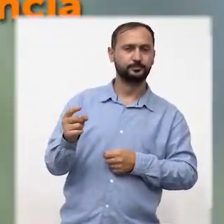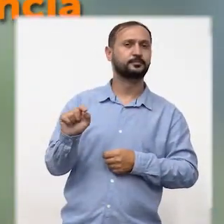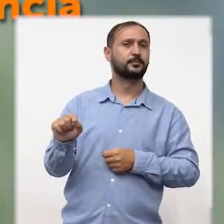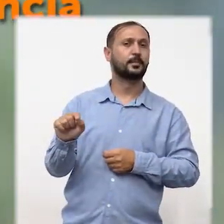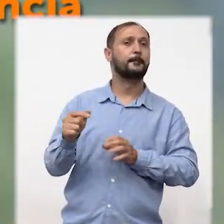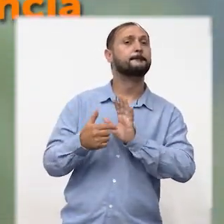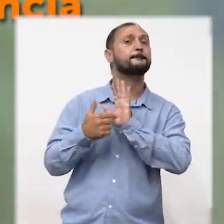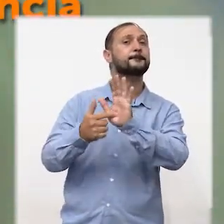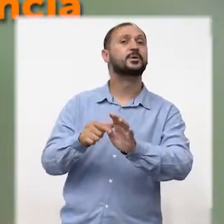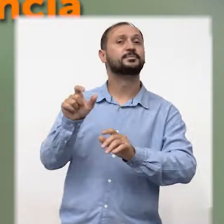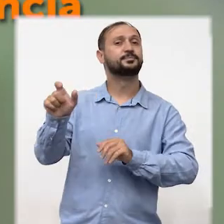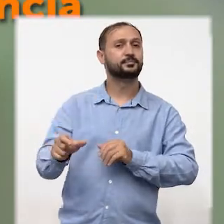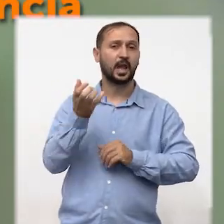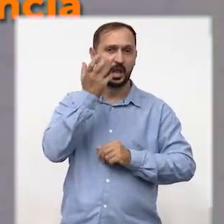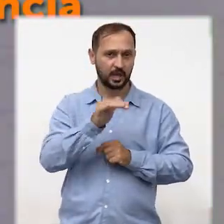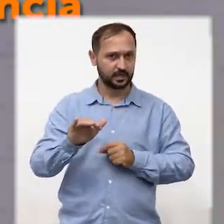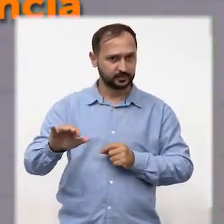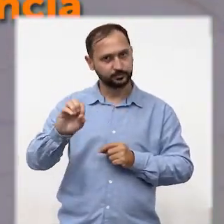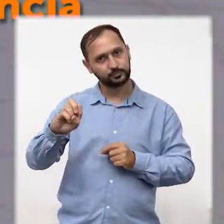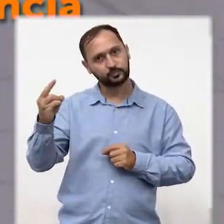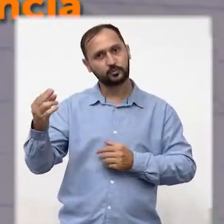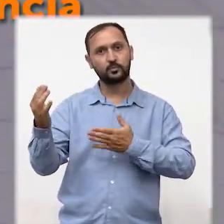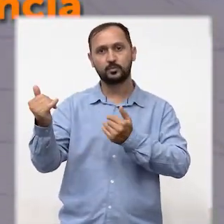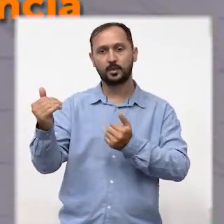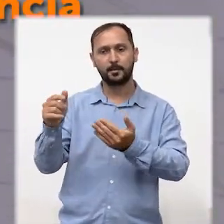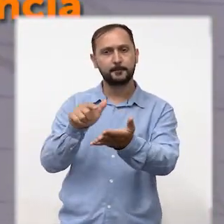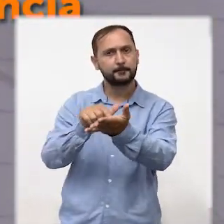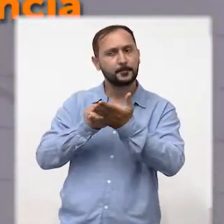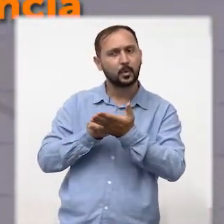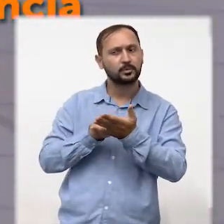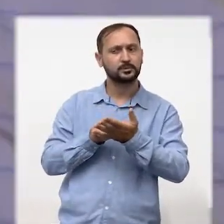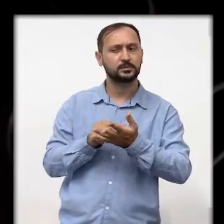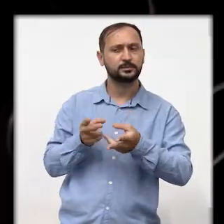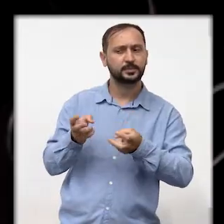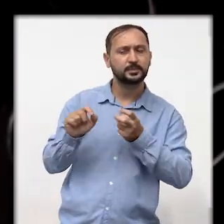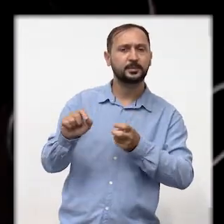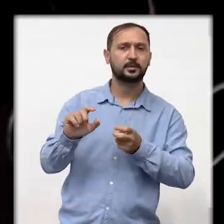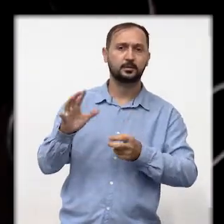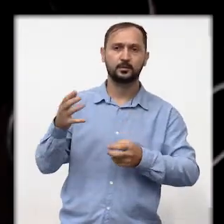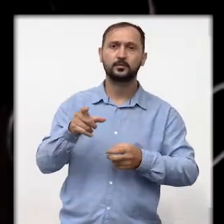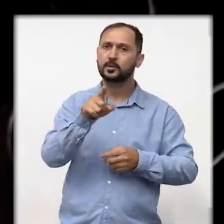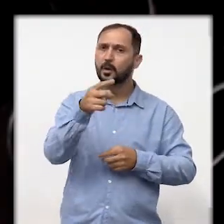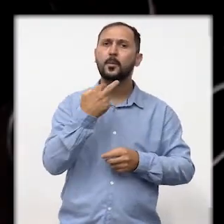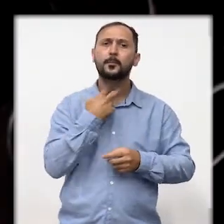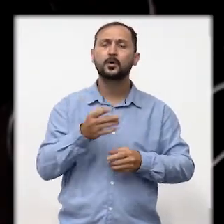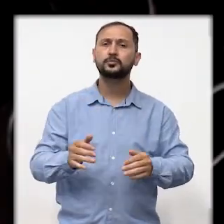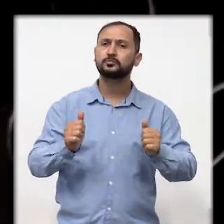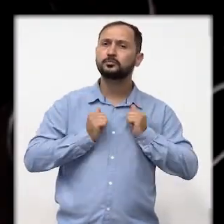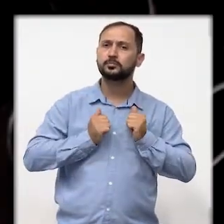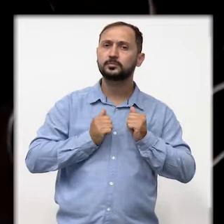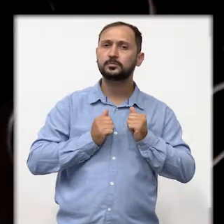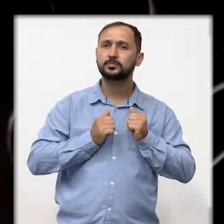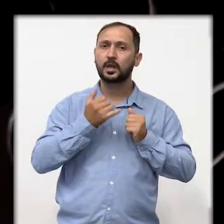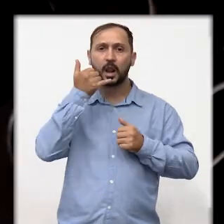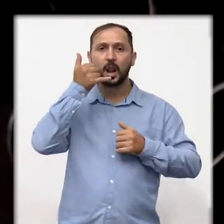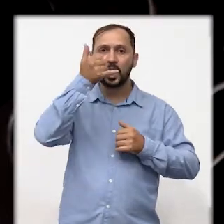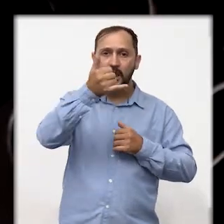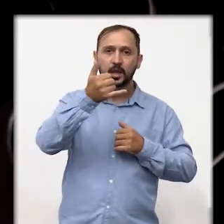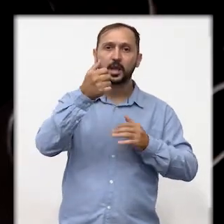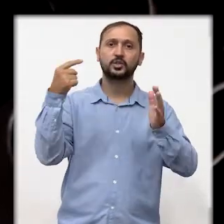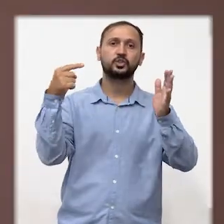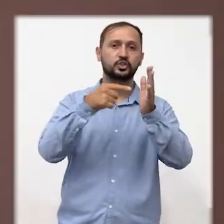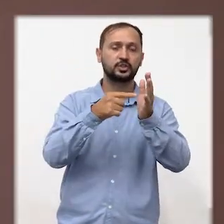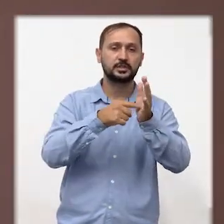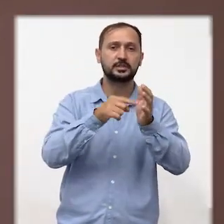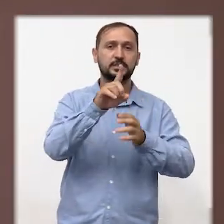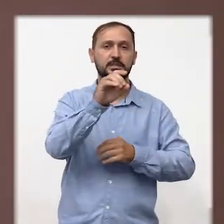podem indicar que a criança ou adolescente está sofrendo abuso. Não se omita, disque 100 e